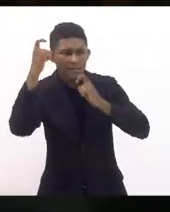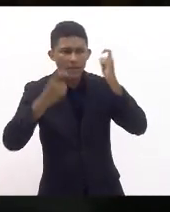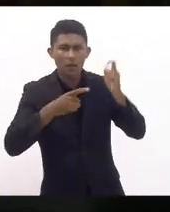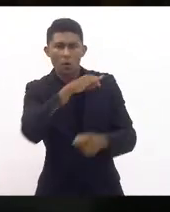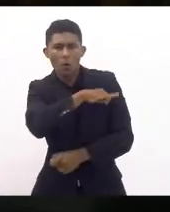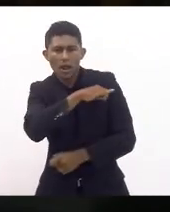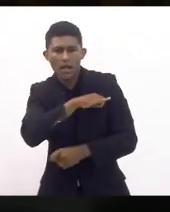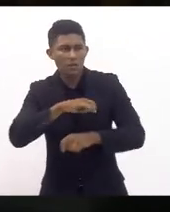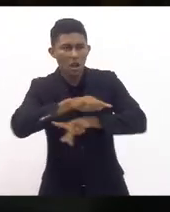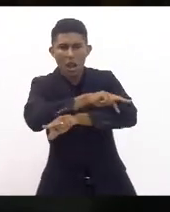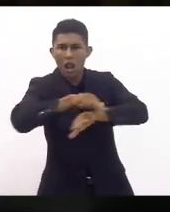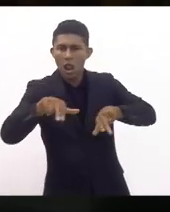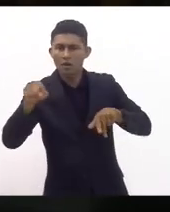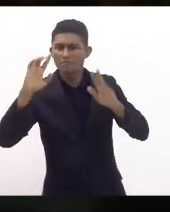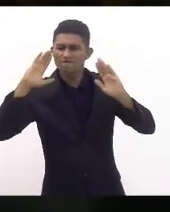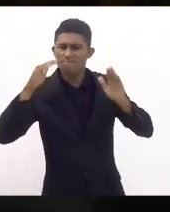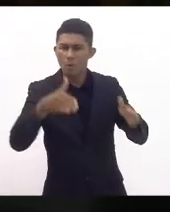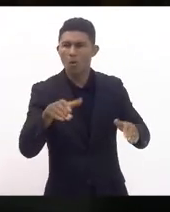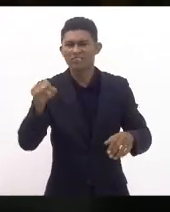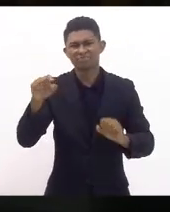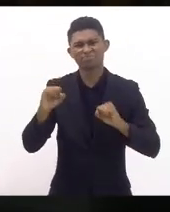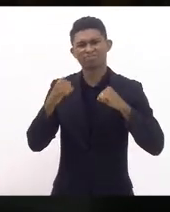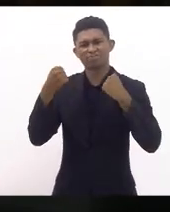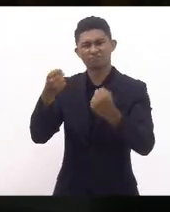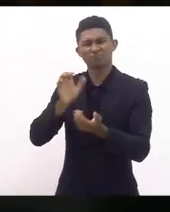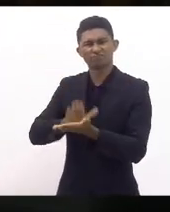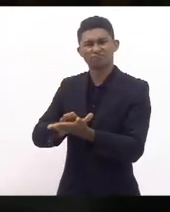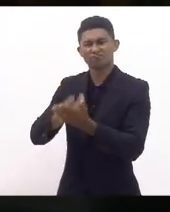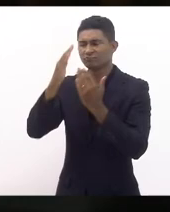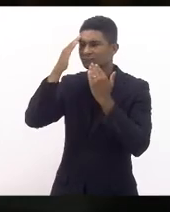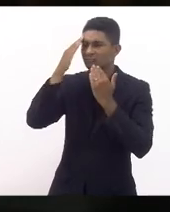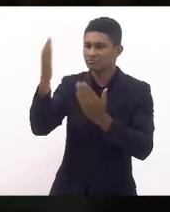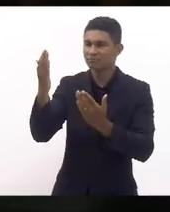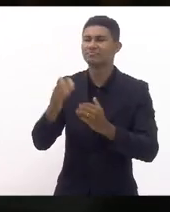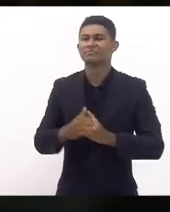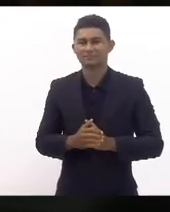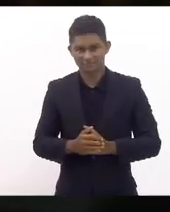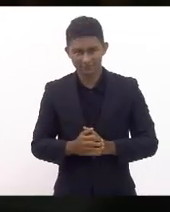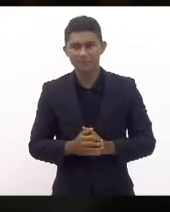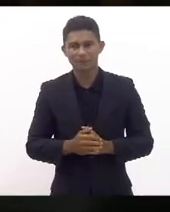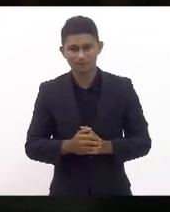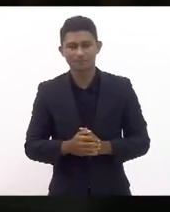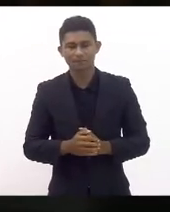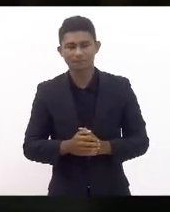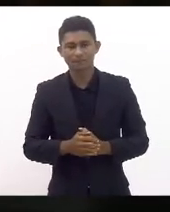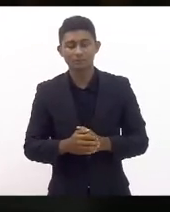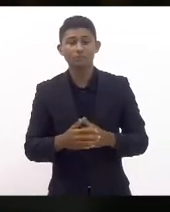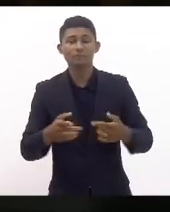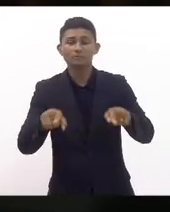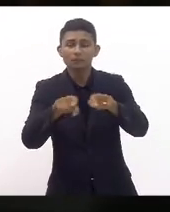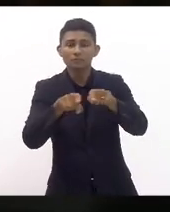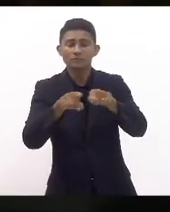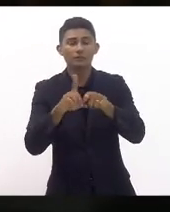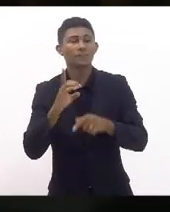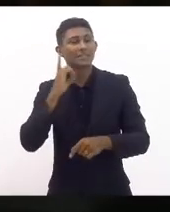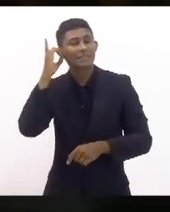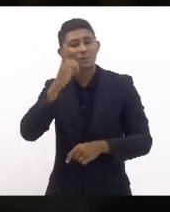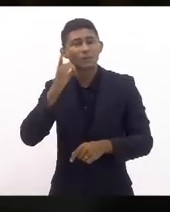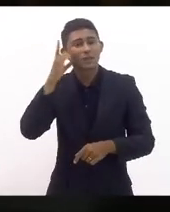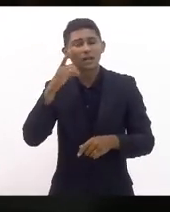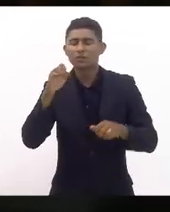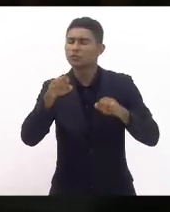Então, agradecendo ao deputado André Siciliano, eu agradeço a todos os